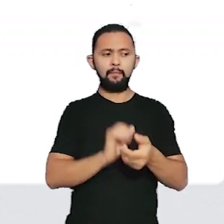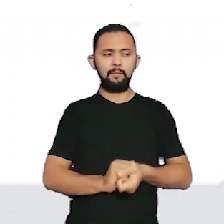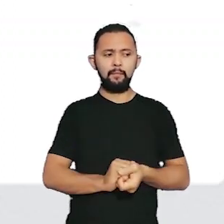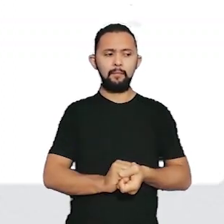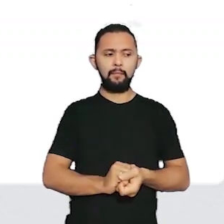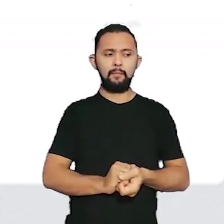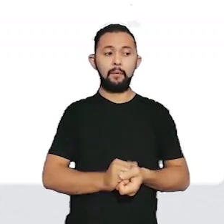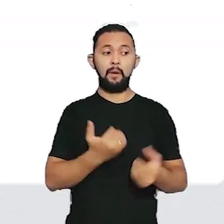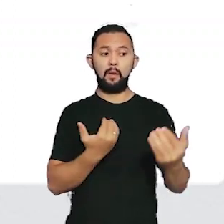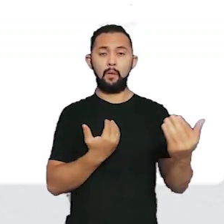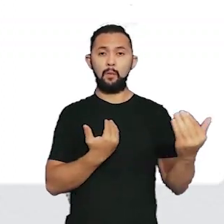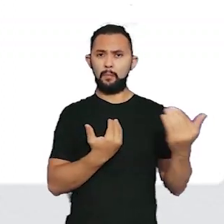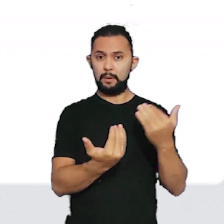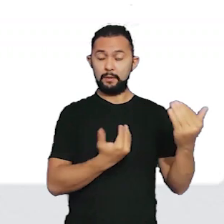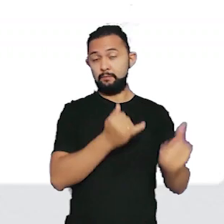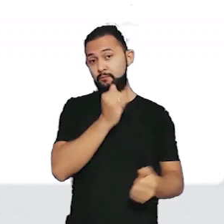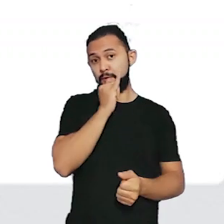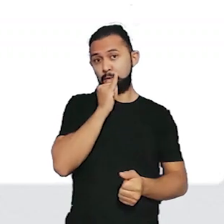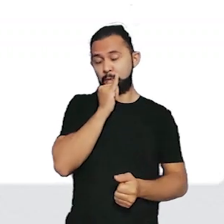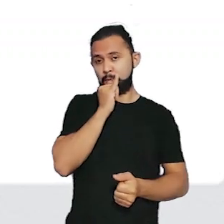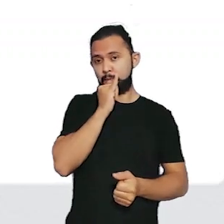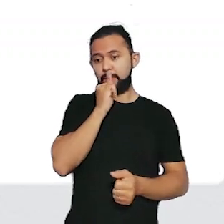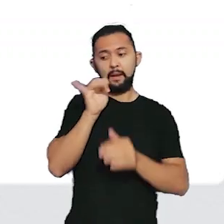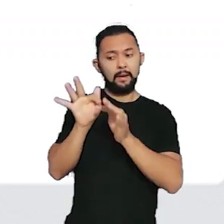Desculpa, aqui que eu tenho uma comparativa.